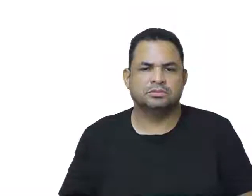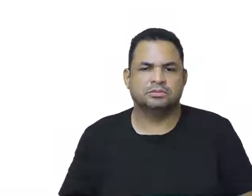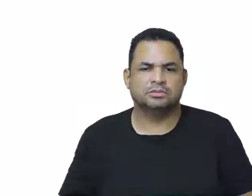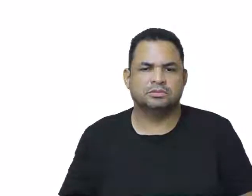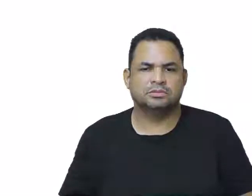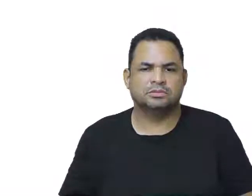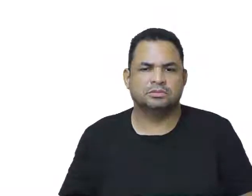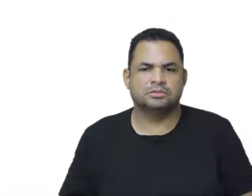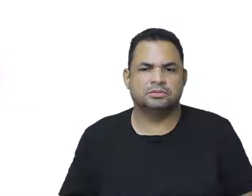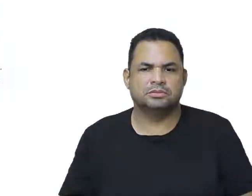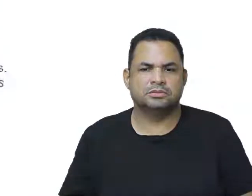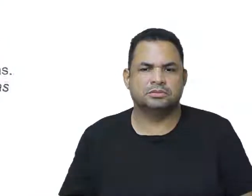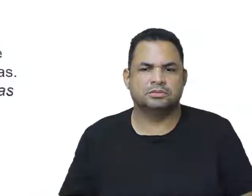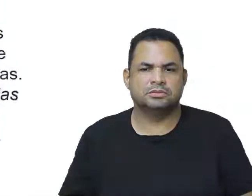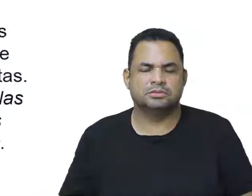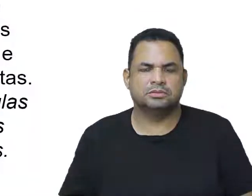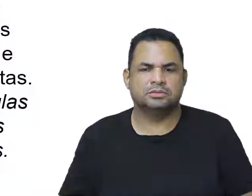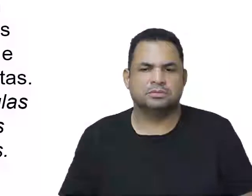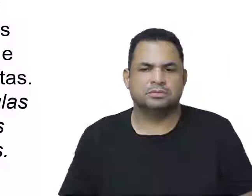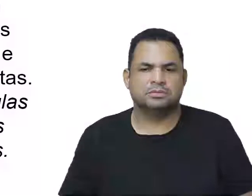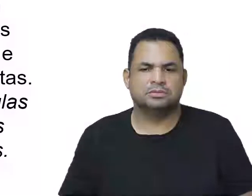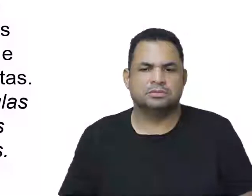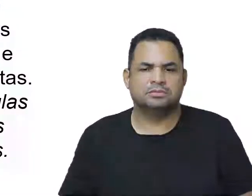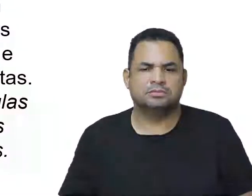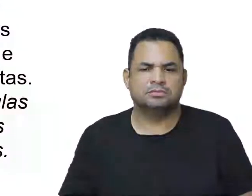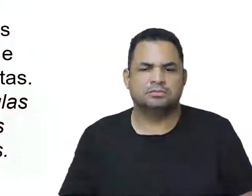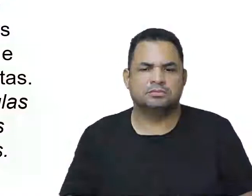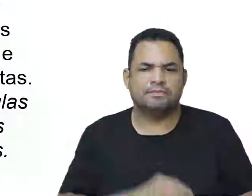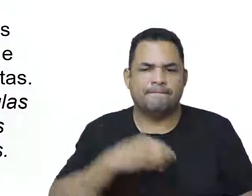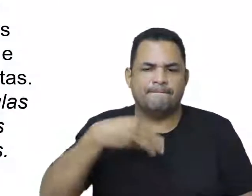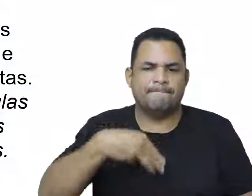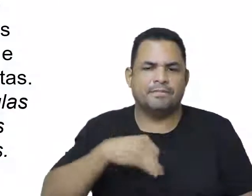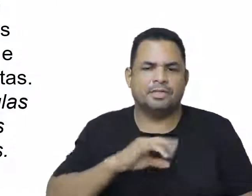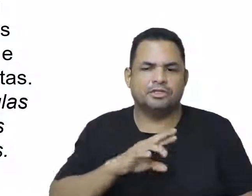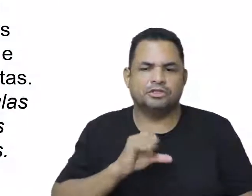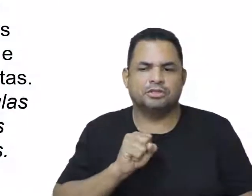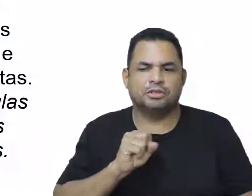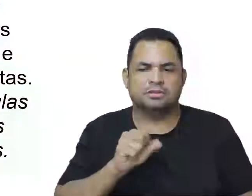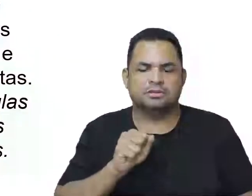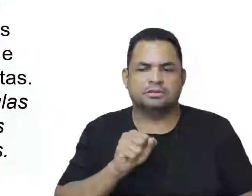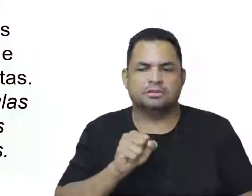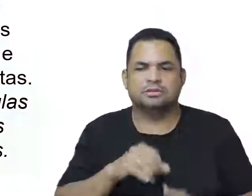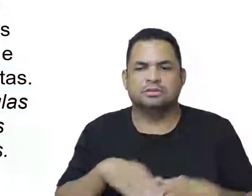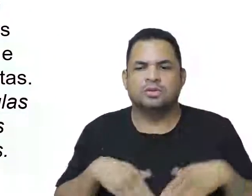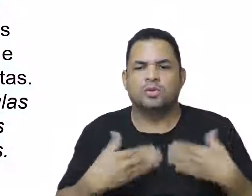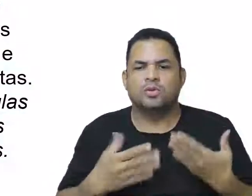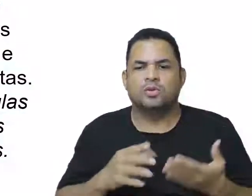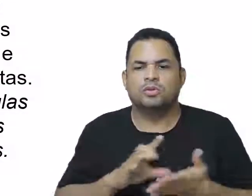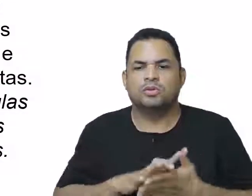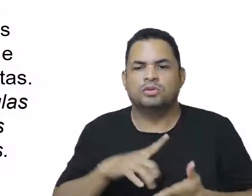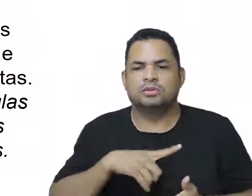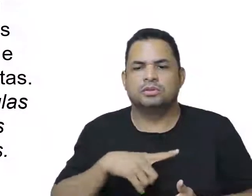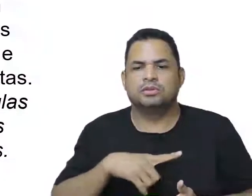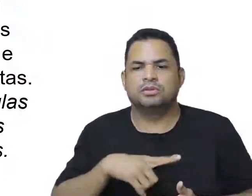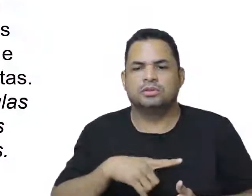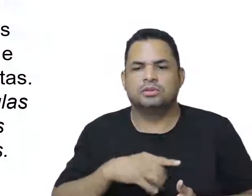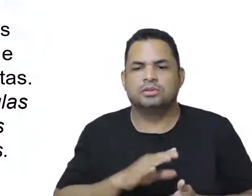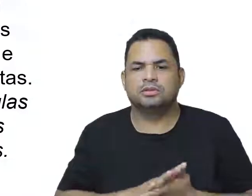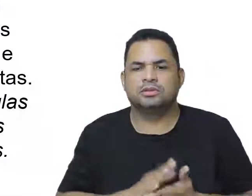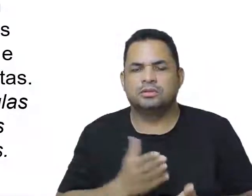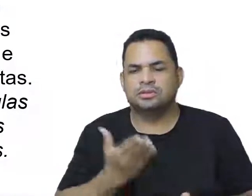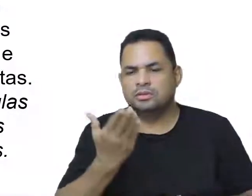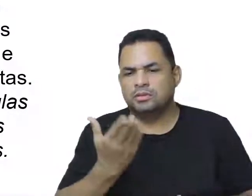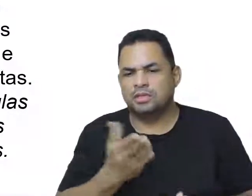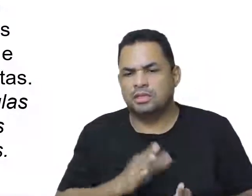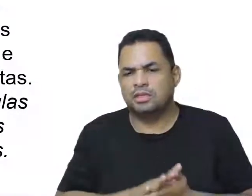bom? E tem também as mistas, né? Quando ocorrem secreções mucosas e